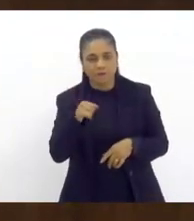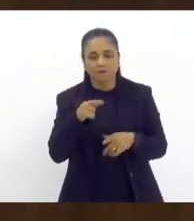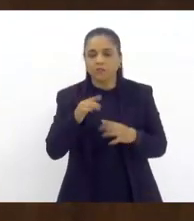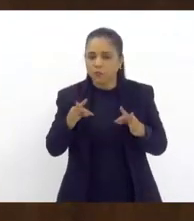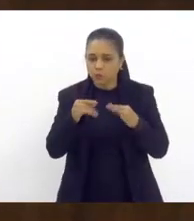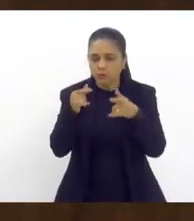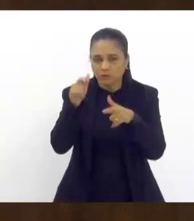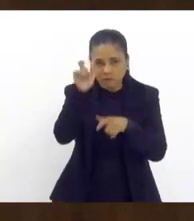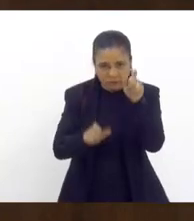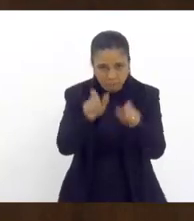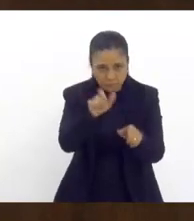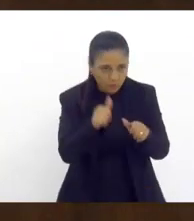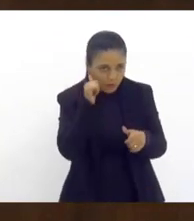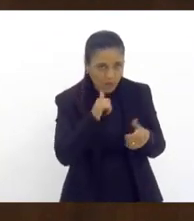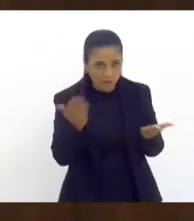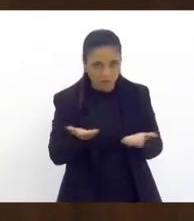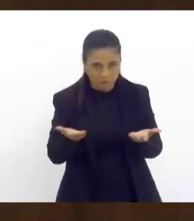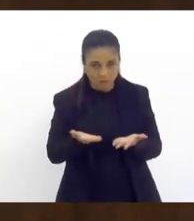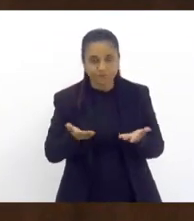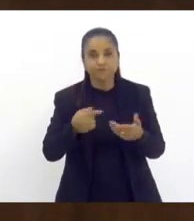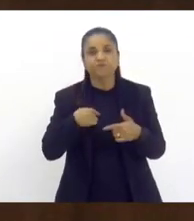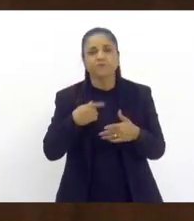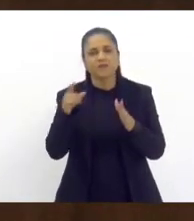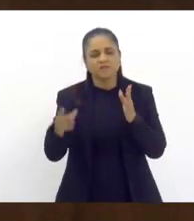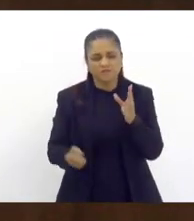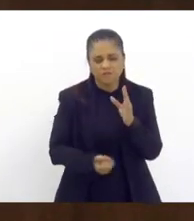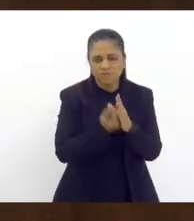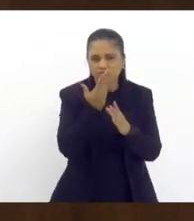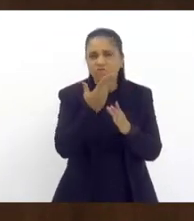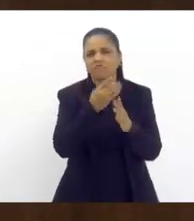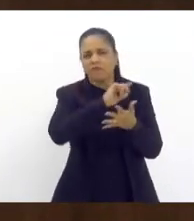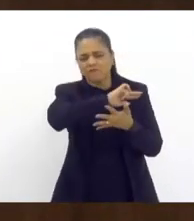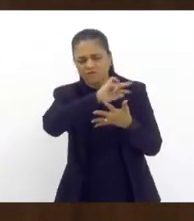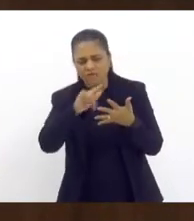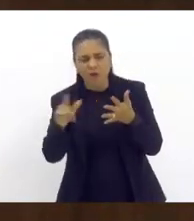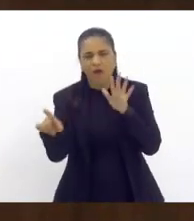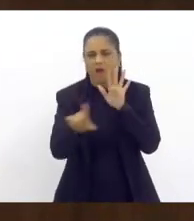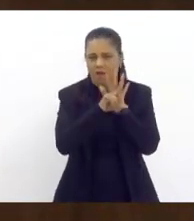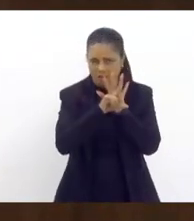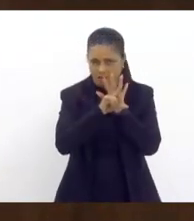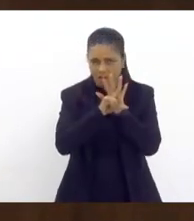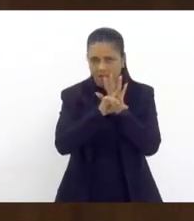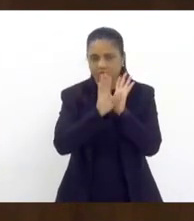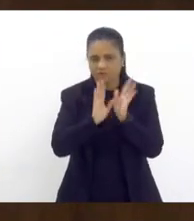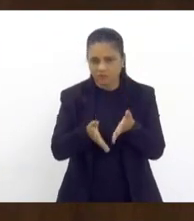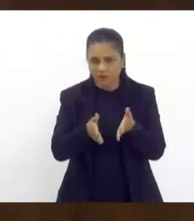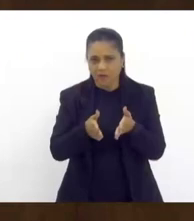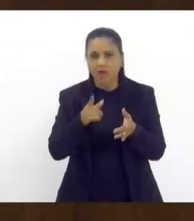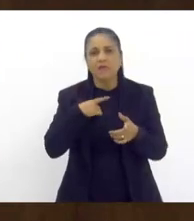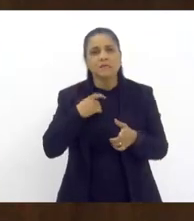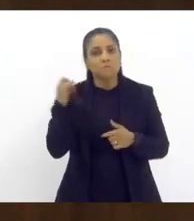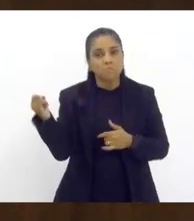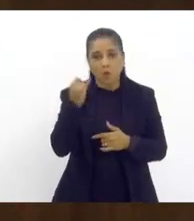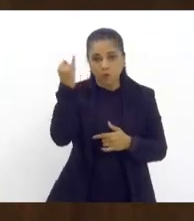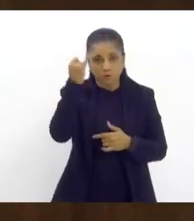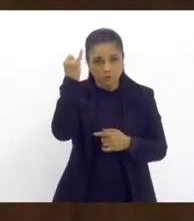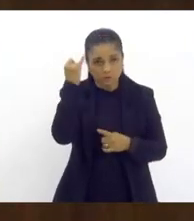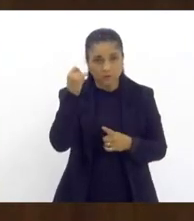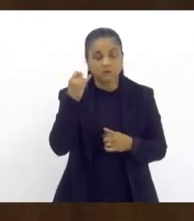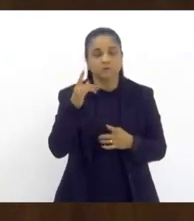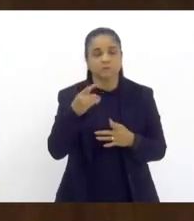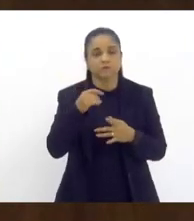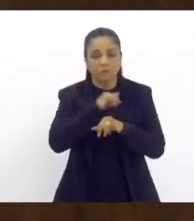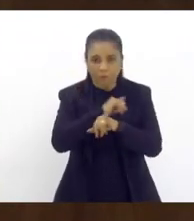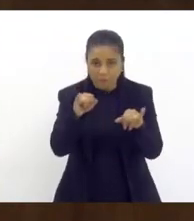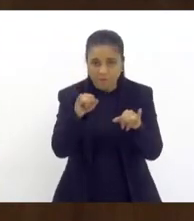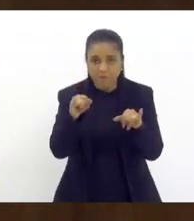todo. Nós temos diversas leis. Eu vou citar aqui uma, por exemplo, que é importantíssima, que já tem interesse, inclusive, de